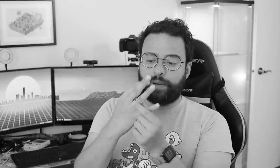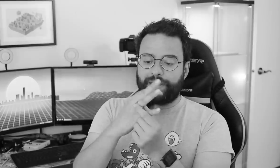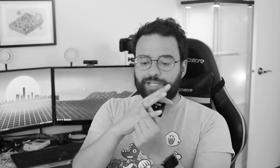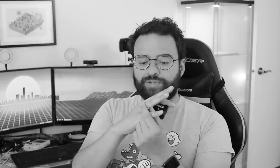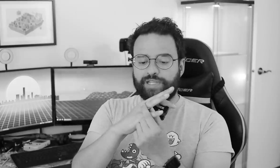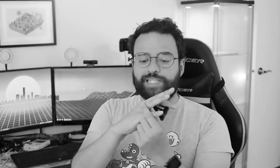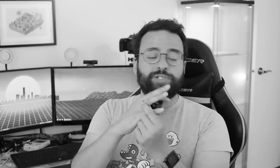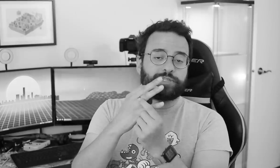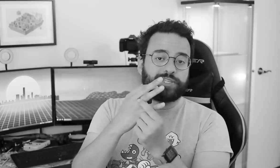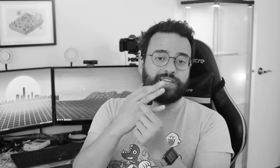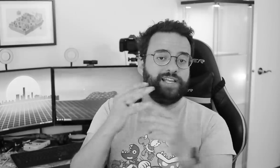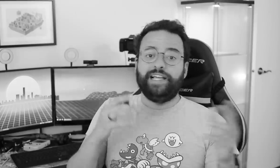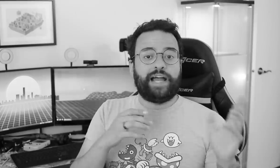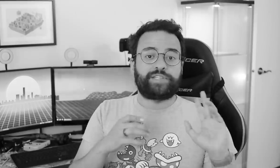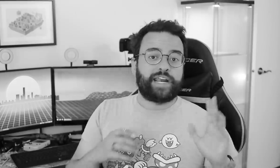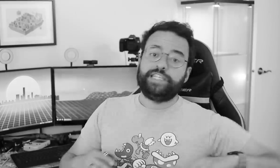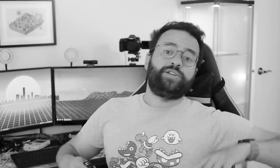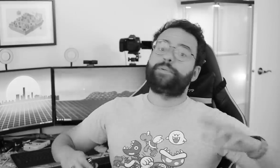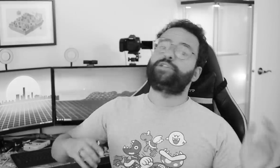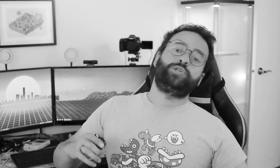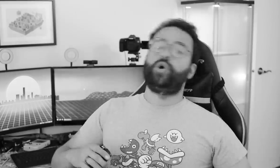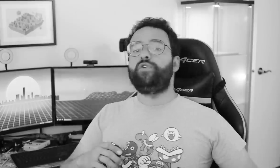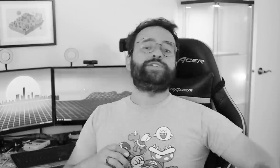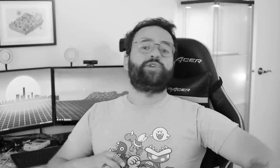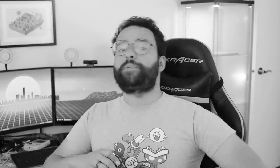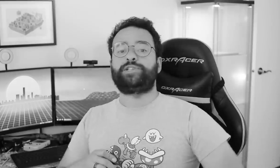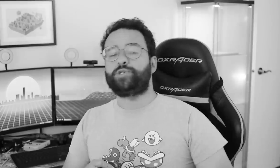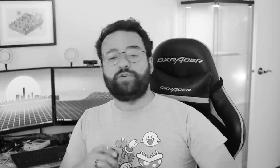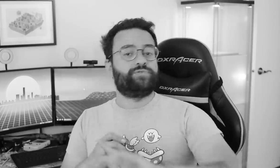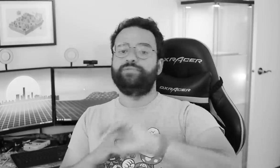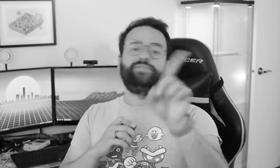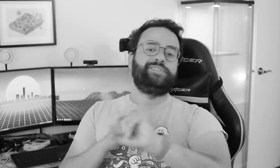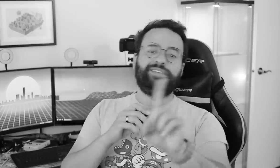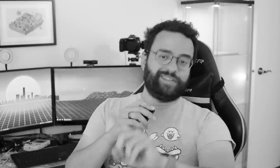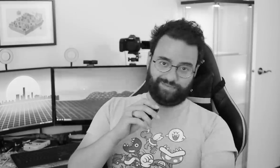Eu apareço nas redes sociais com isso aqui, aí os caras, isso não é aplicação de novo, isso não é aplicação de novo. Não.